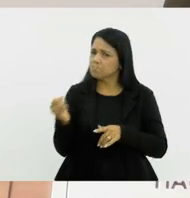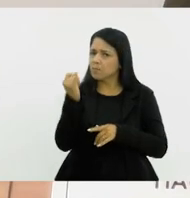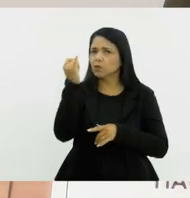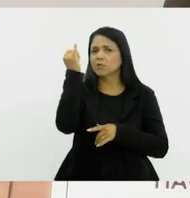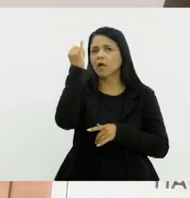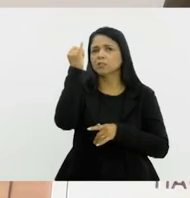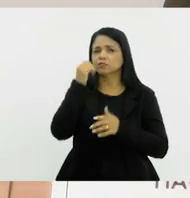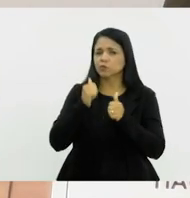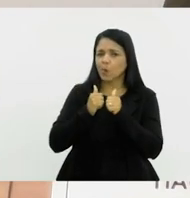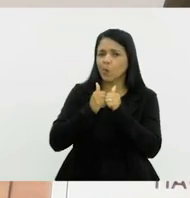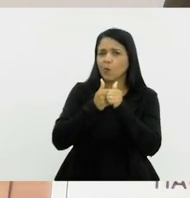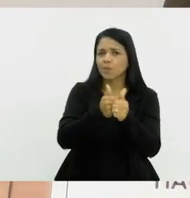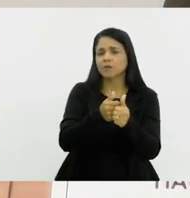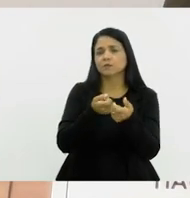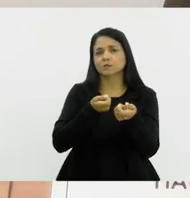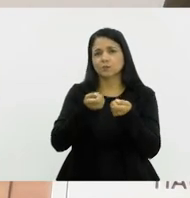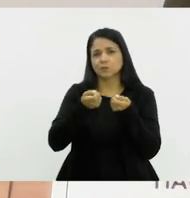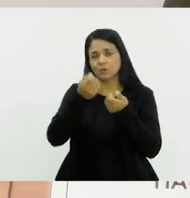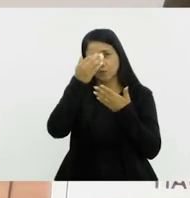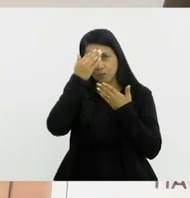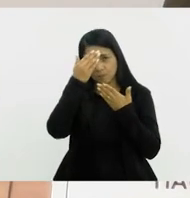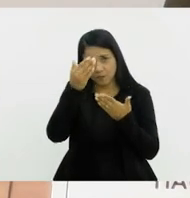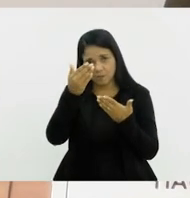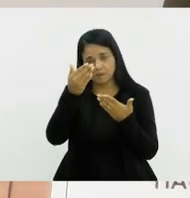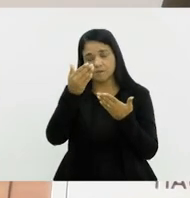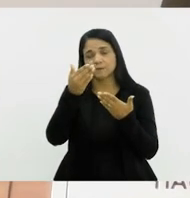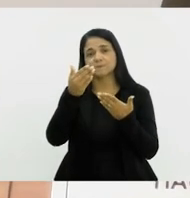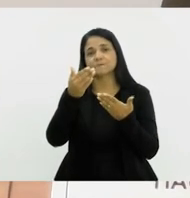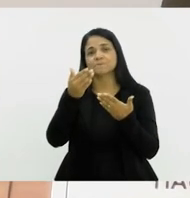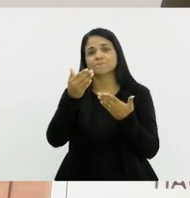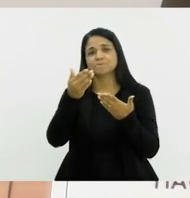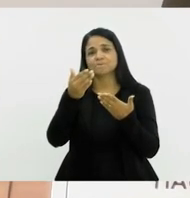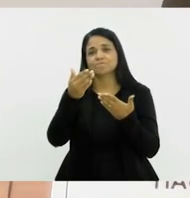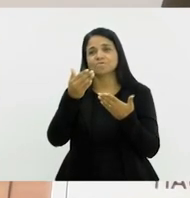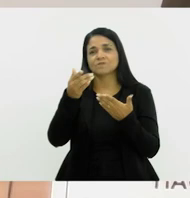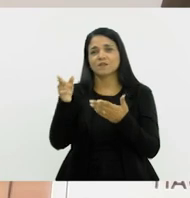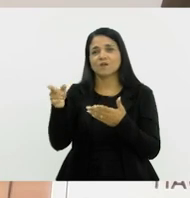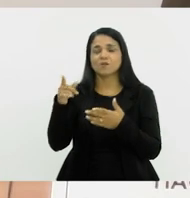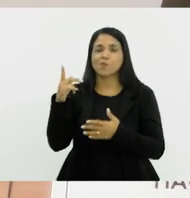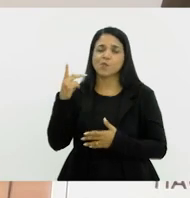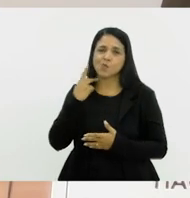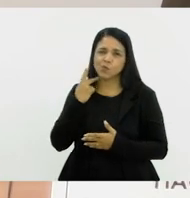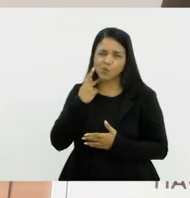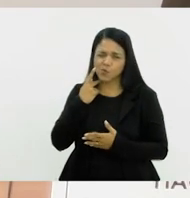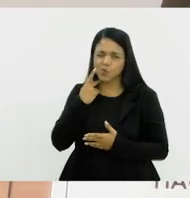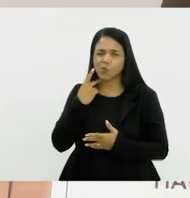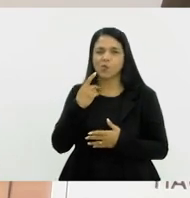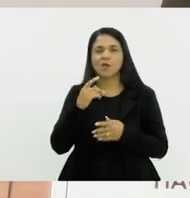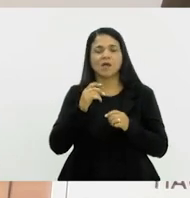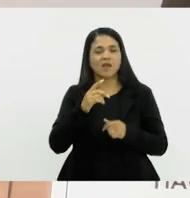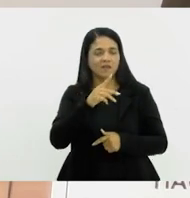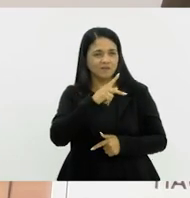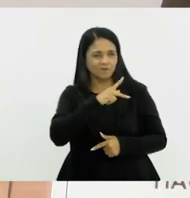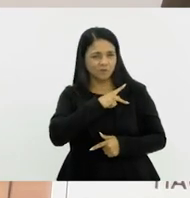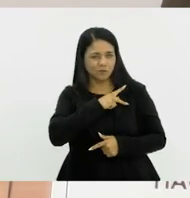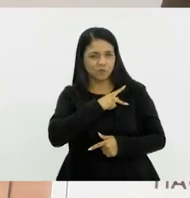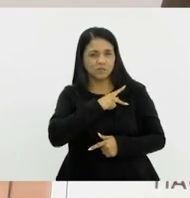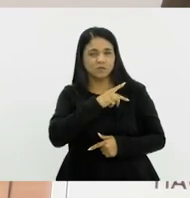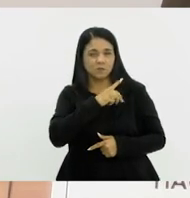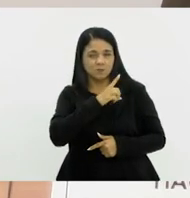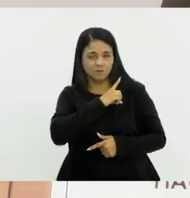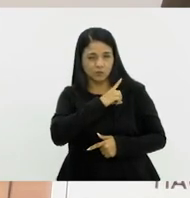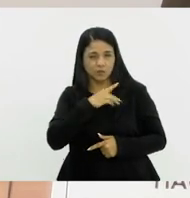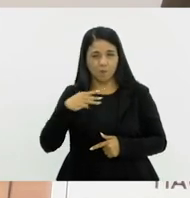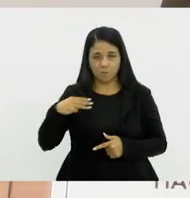no acompanhamento e controle. Muito obrigada, agradecendo aqui ao nosso promotor, à Defensoria, agradecendo